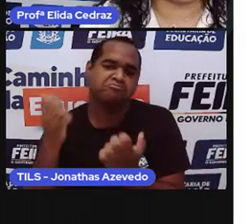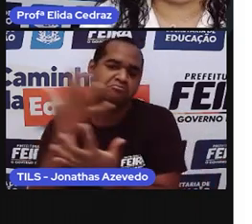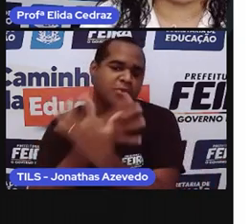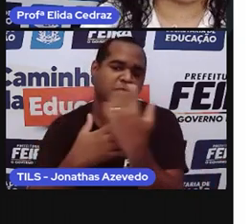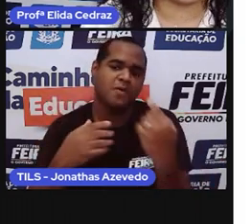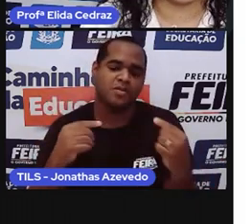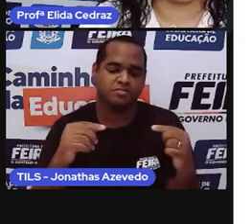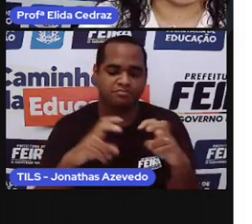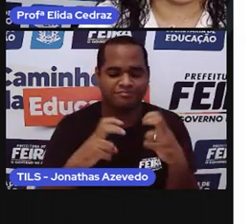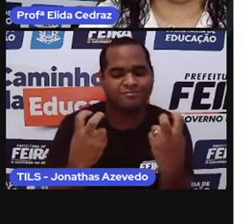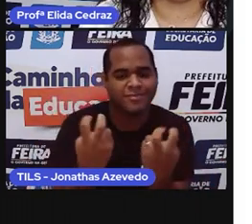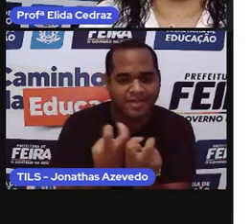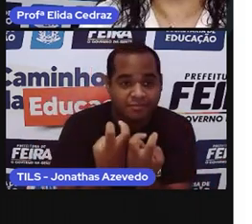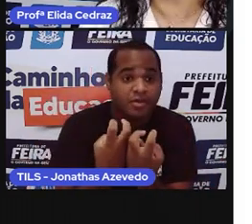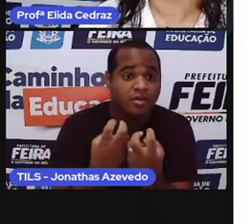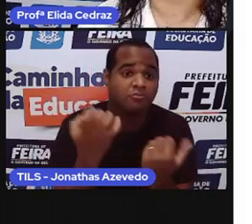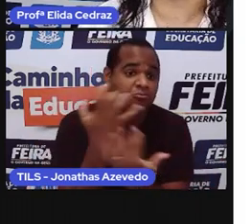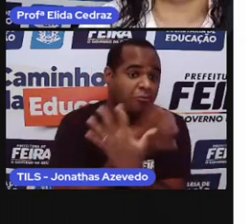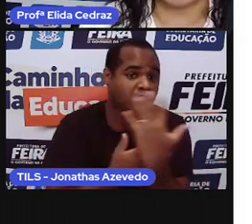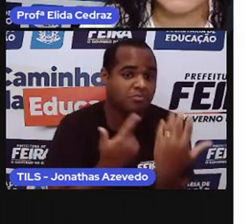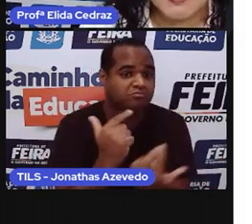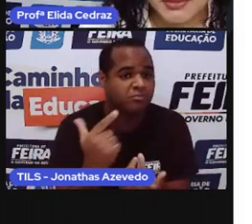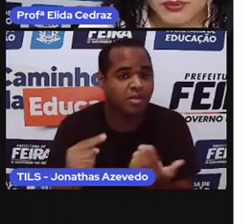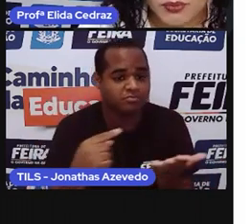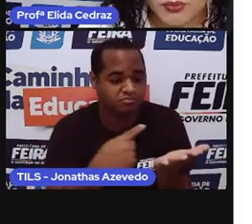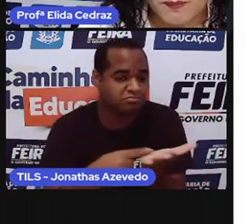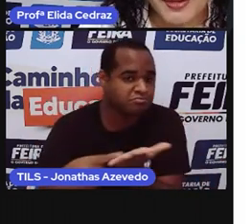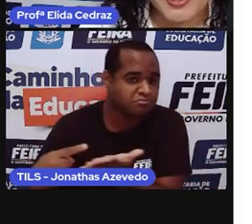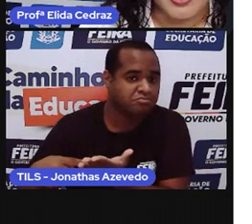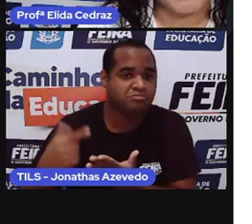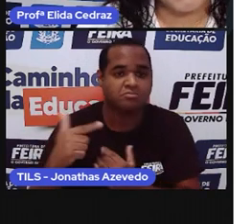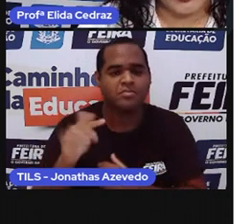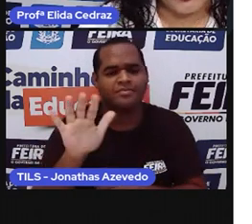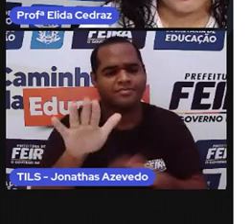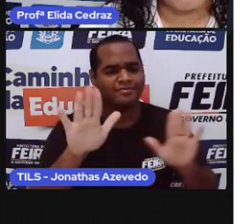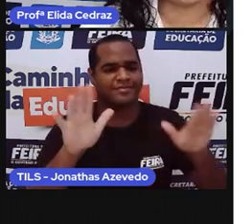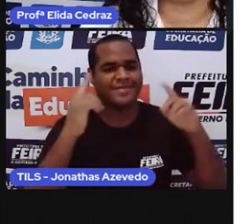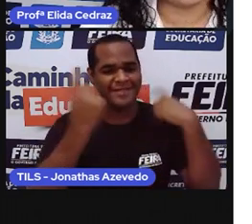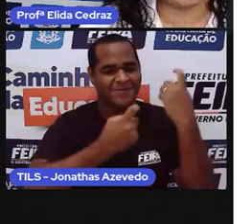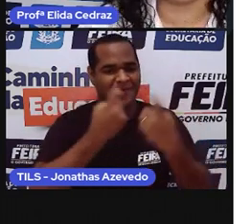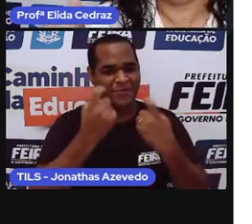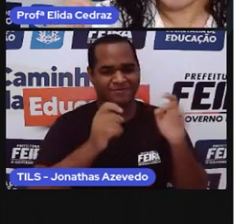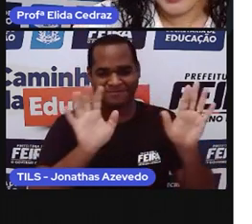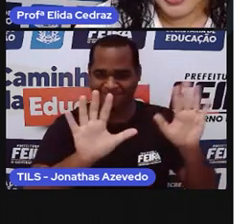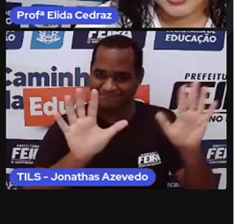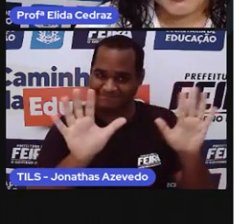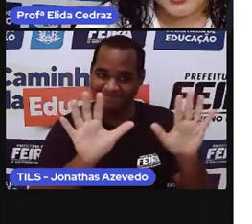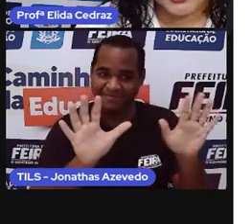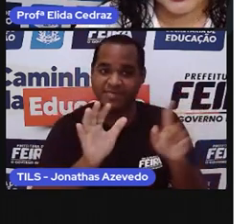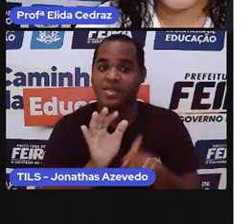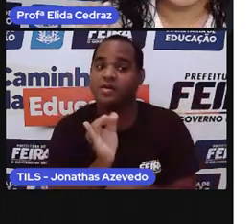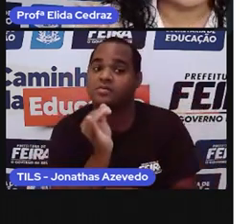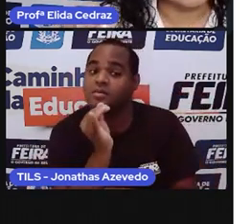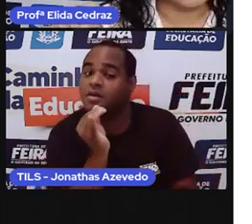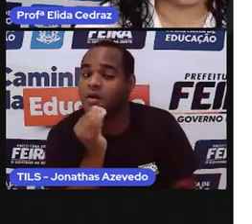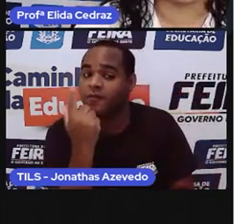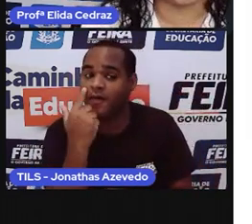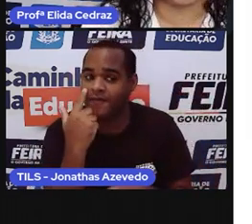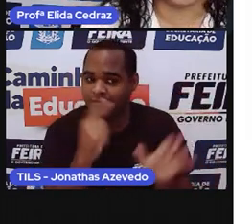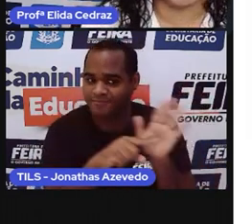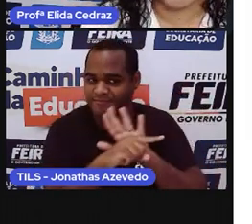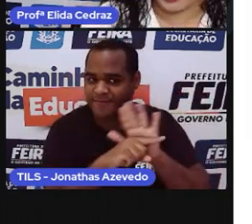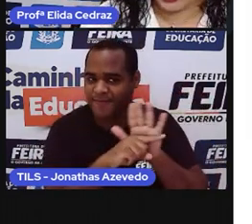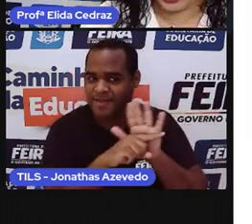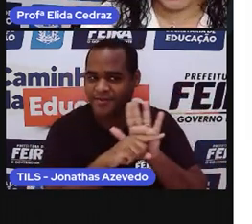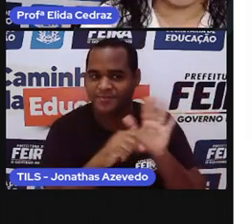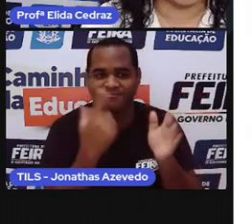não ter rima nos seus versos. Mas não se preocupa, a Pró colocou o exemplo nesse vídeo. Está só um